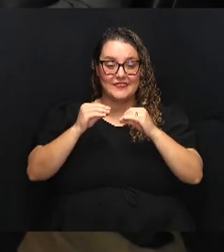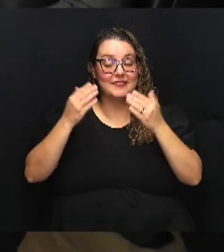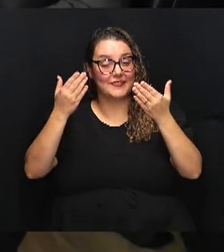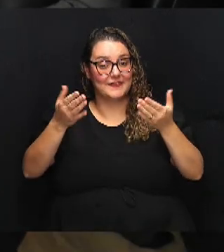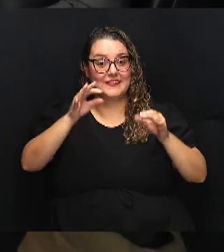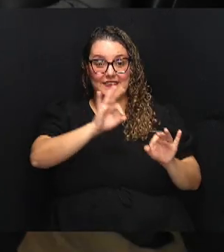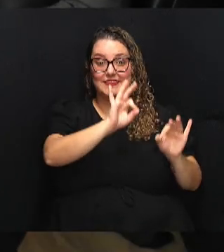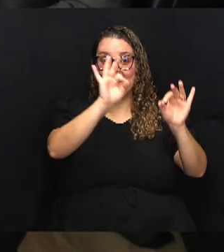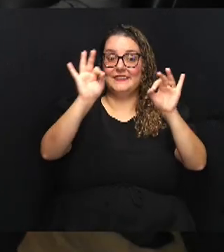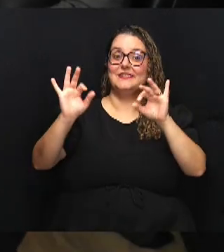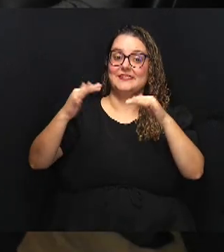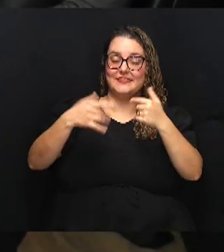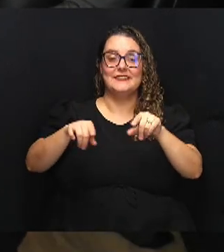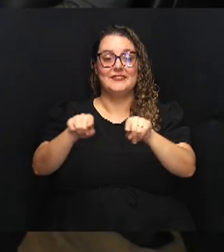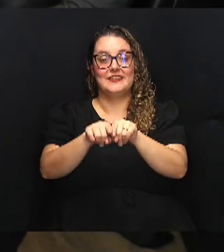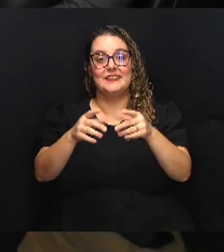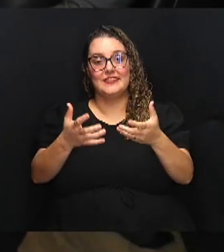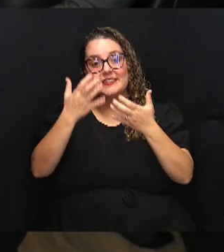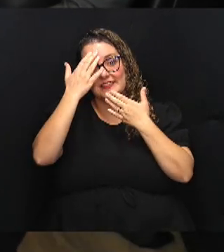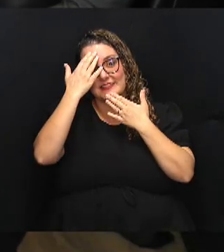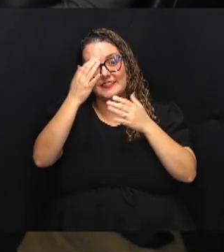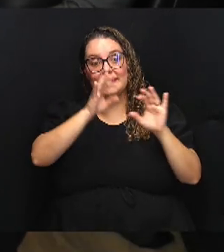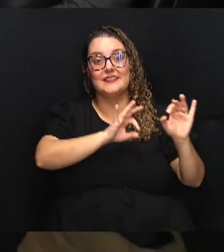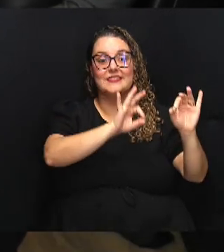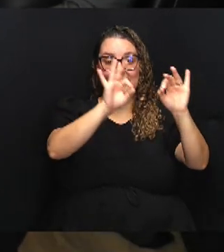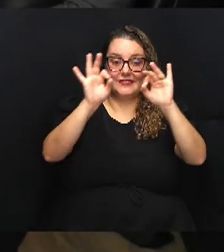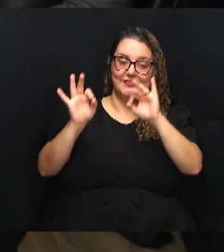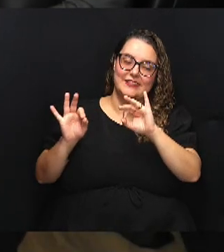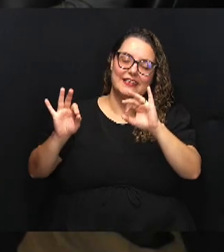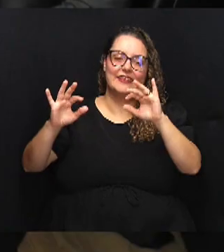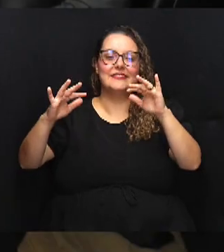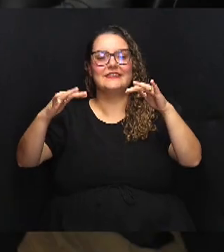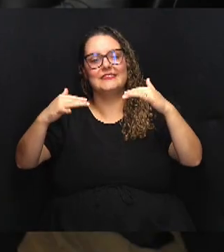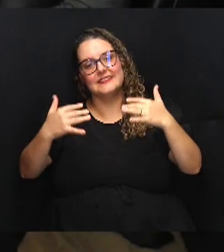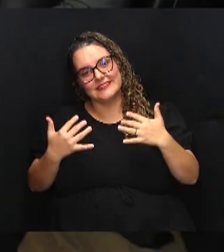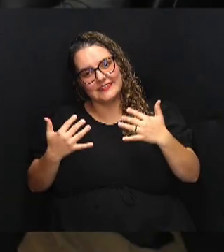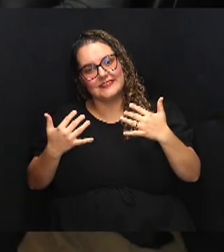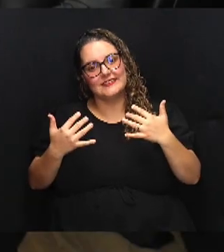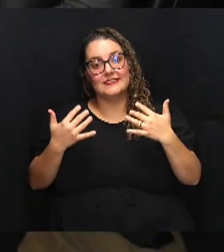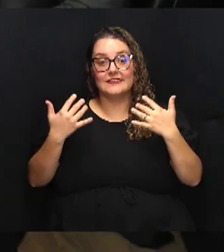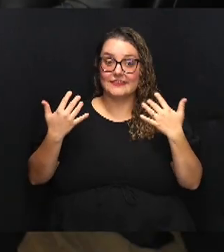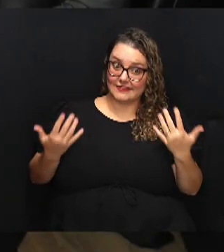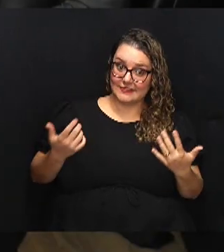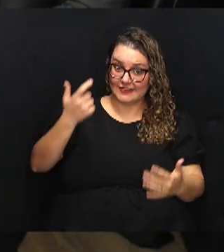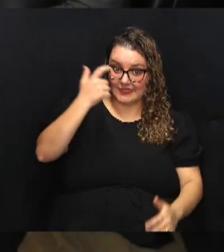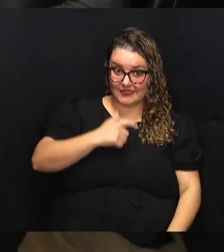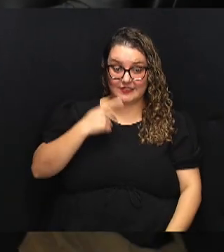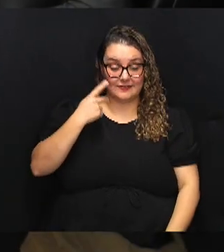está nos acompanhando também. Quero agradecer a sua companhia, a sua audiência. Eu e